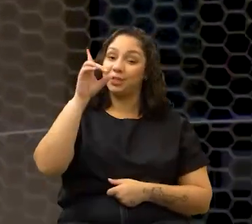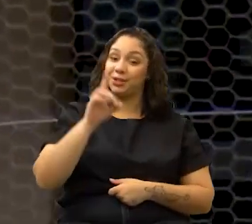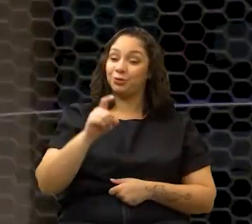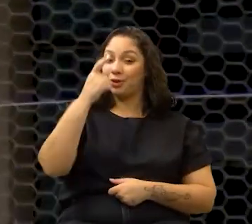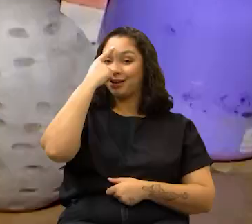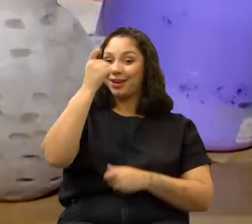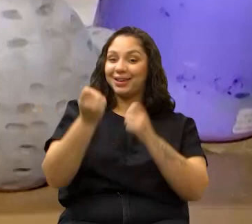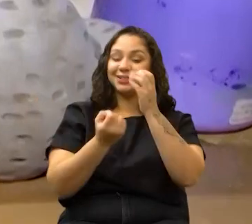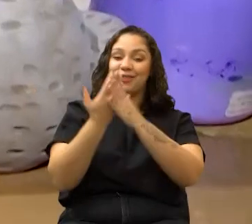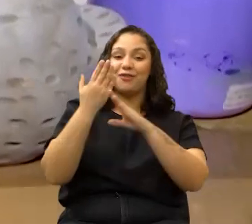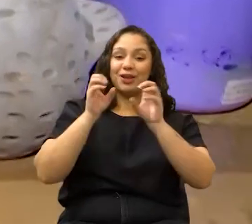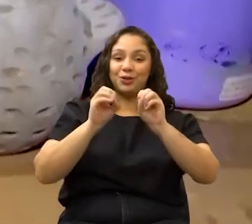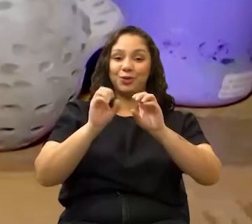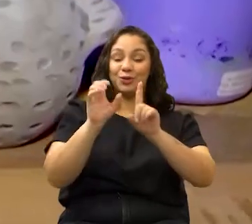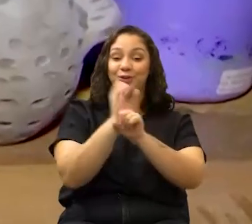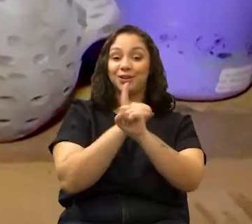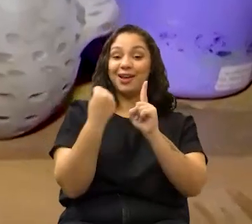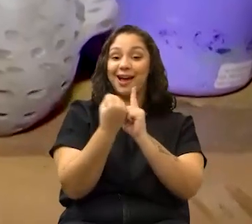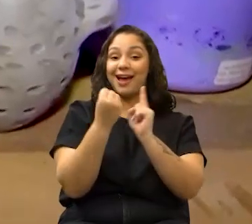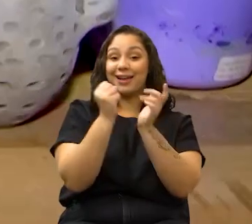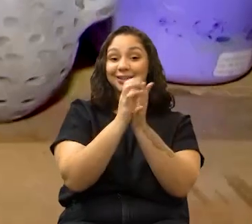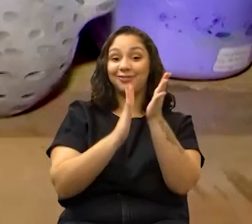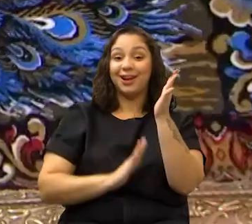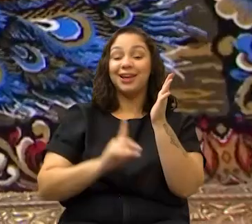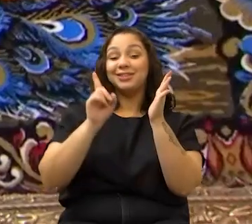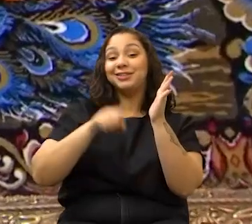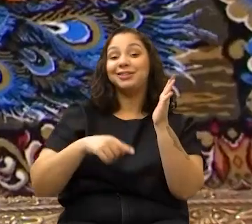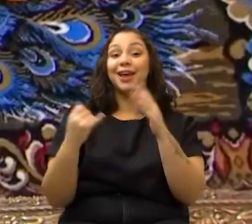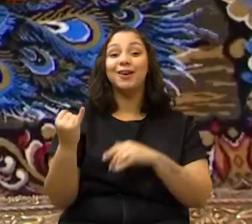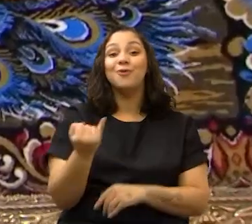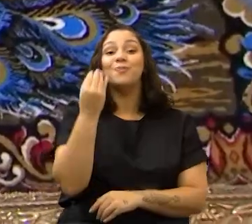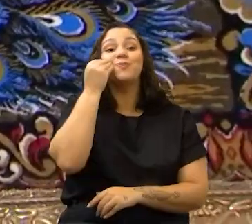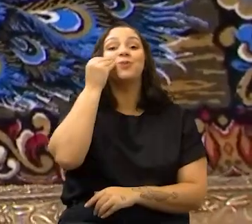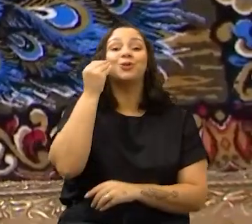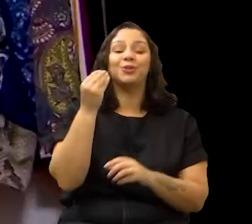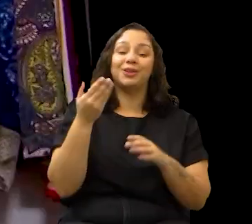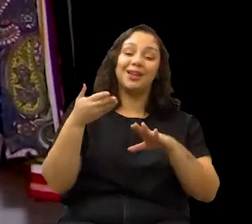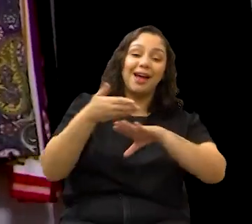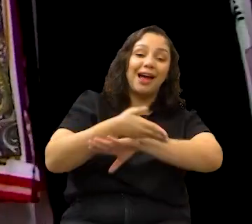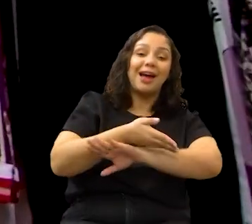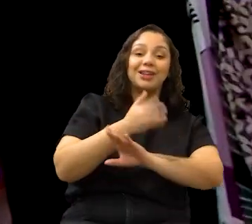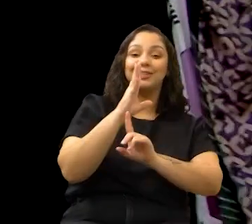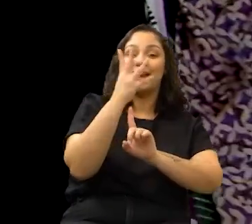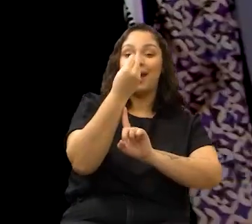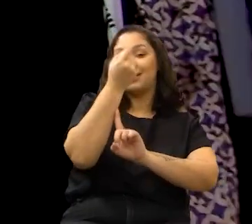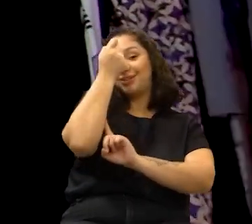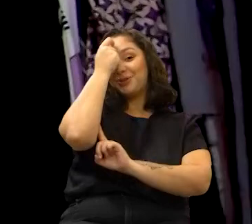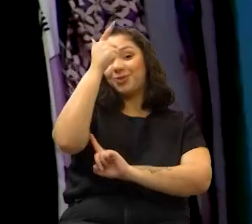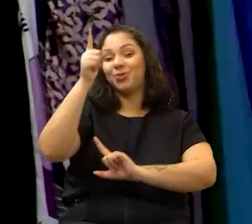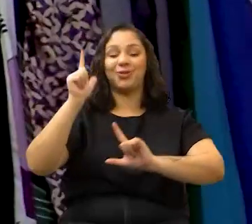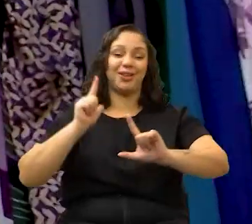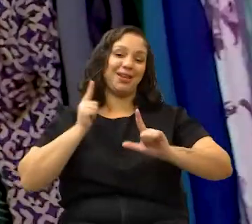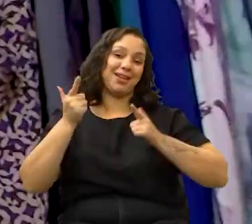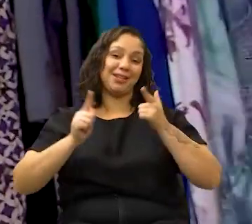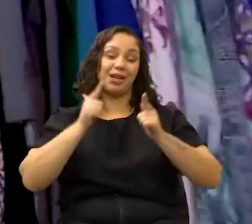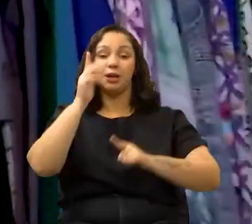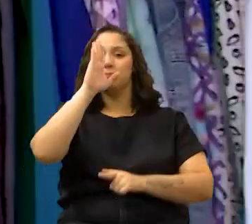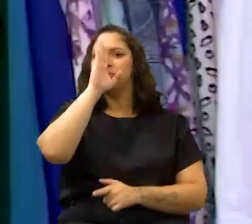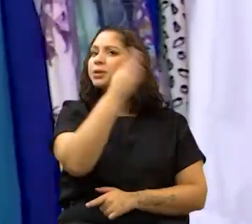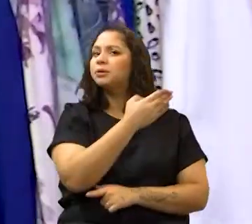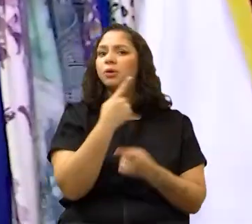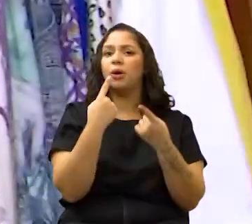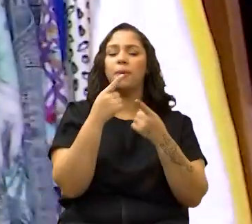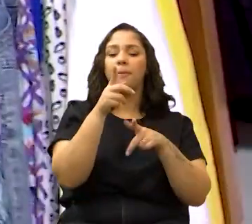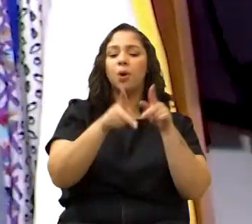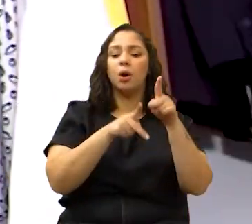educadora social, essas atividades são uma oportunidade de acesso à arte, cultura e lazer,